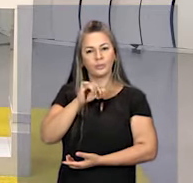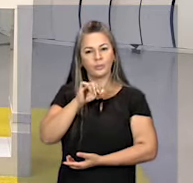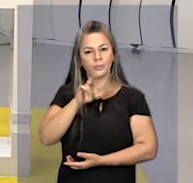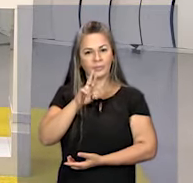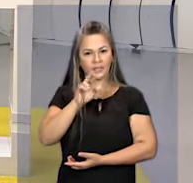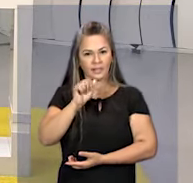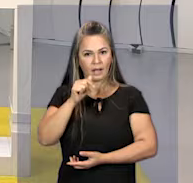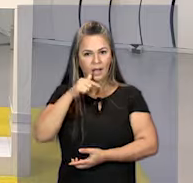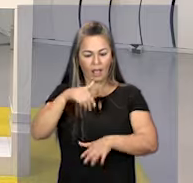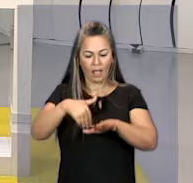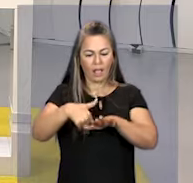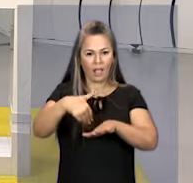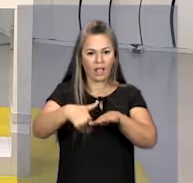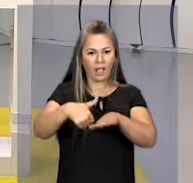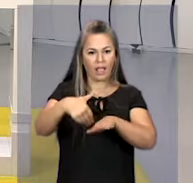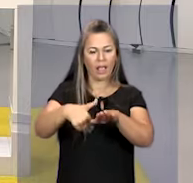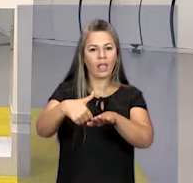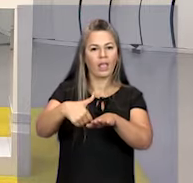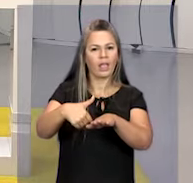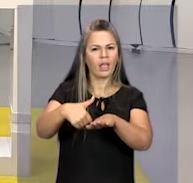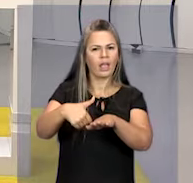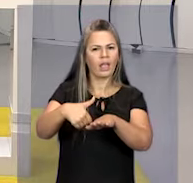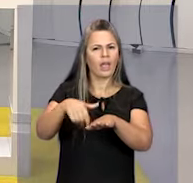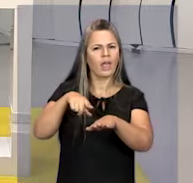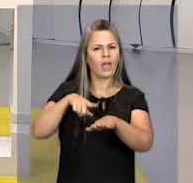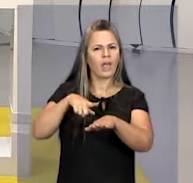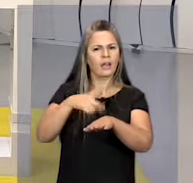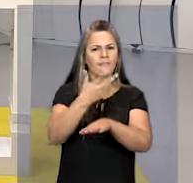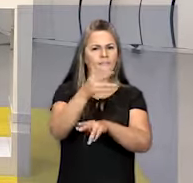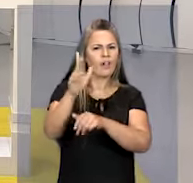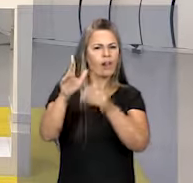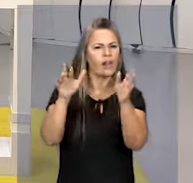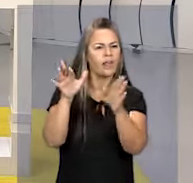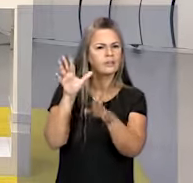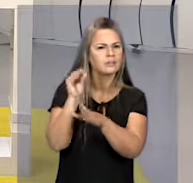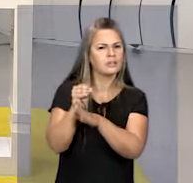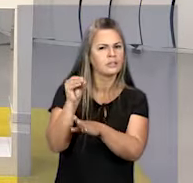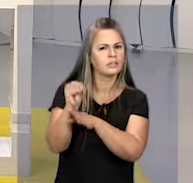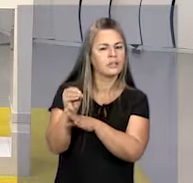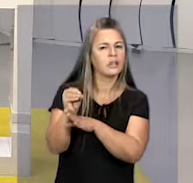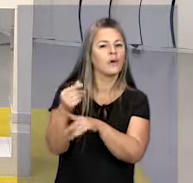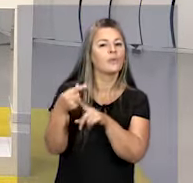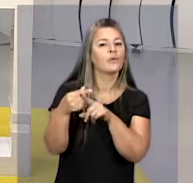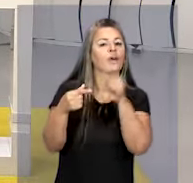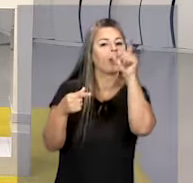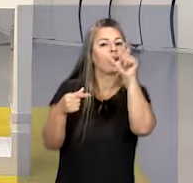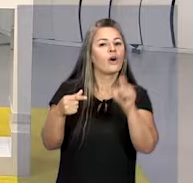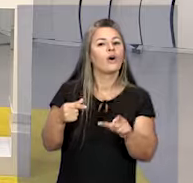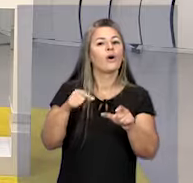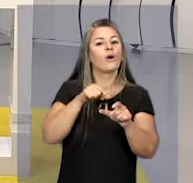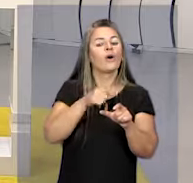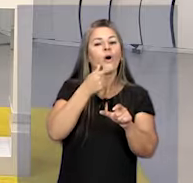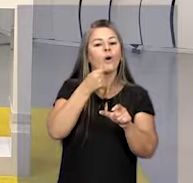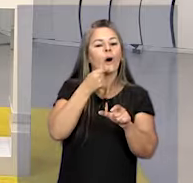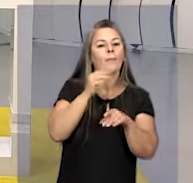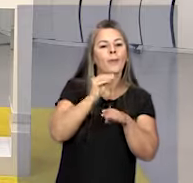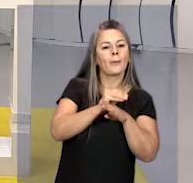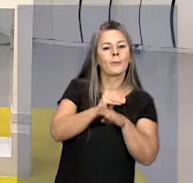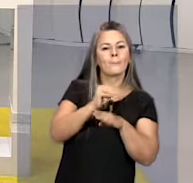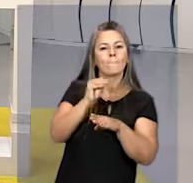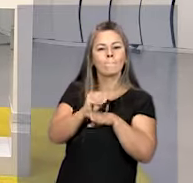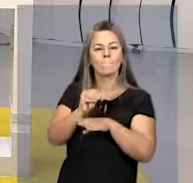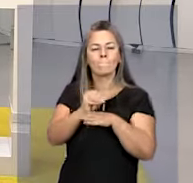atrás do caçador que maltratava animal. Então, são mitos que são ligados à realidade da gente. E